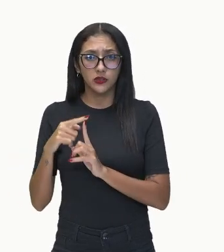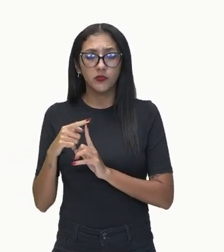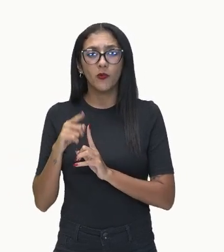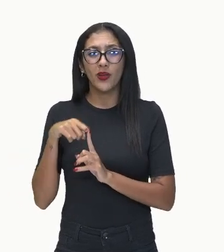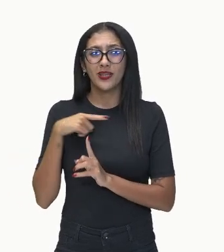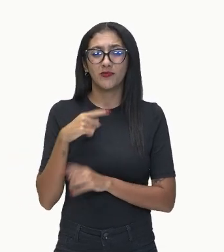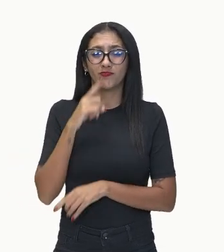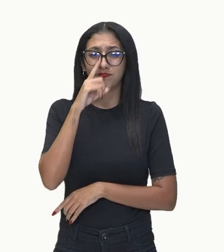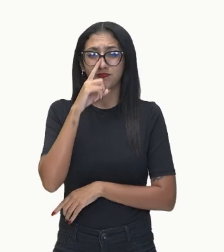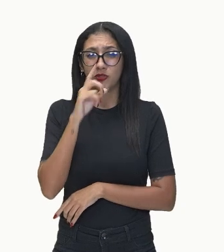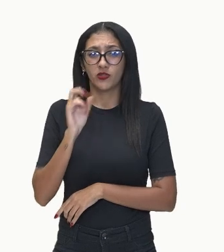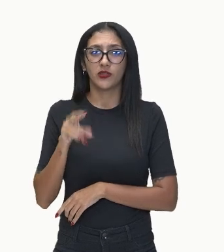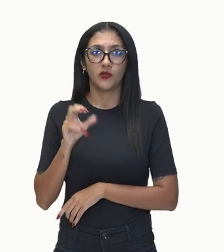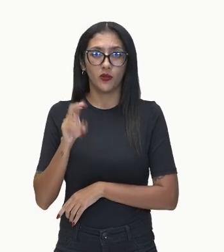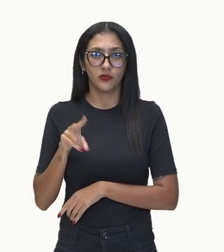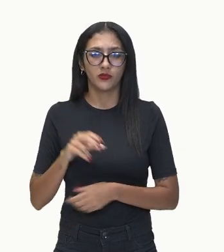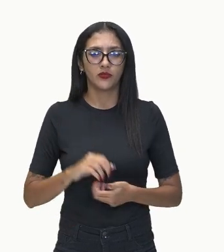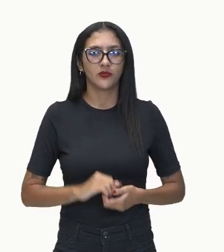ok?